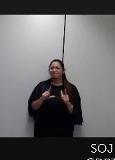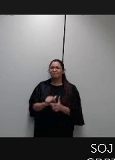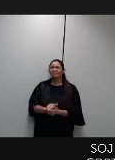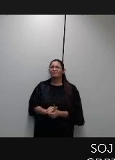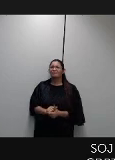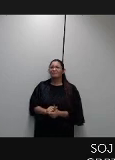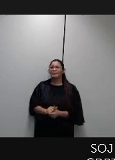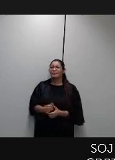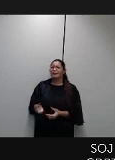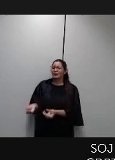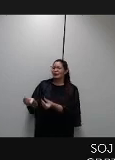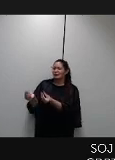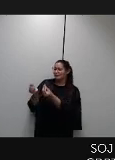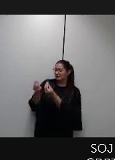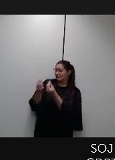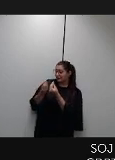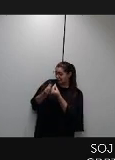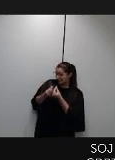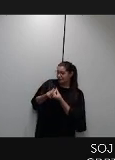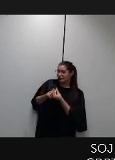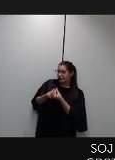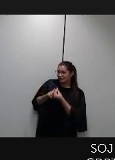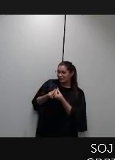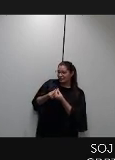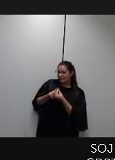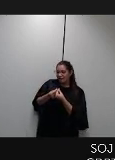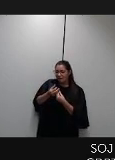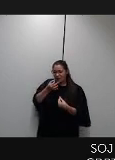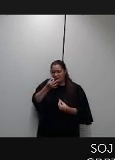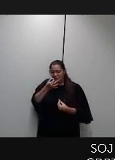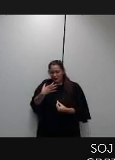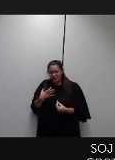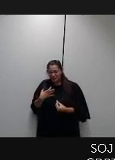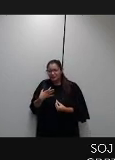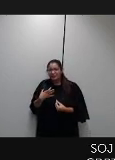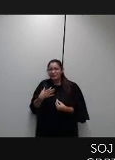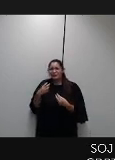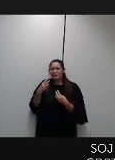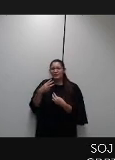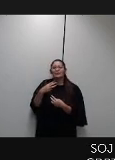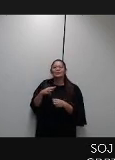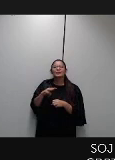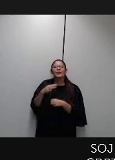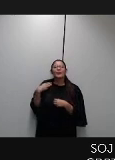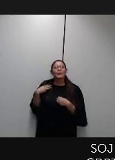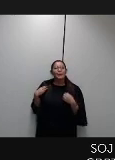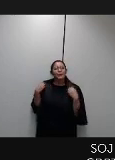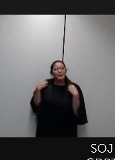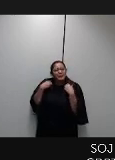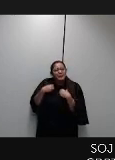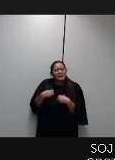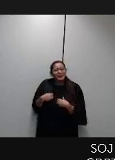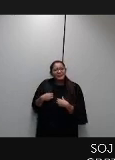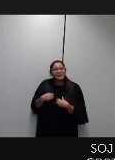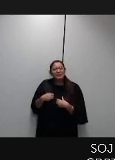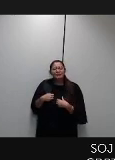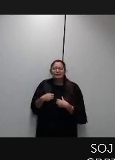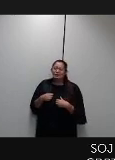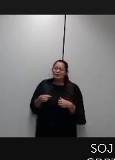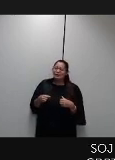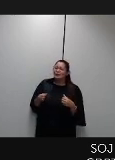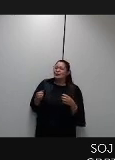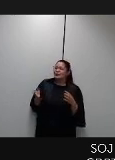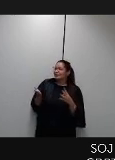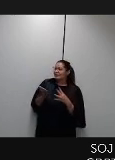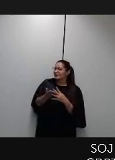acolher a sugestão do nosso minutos Benedito daremos o intervalo de até 10 minutos para voltarmos